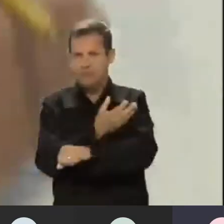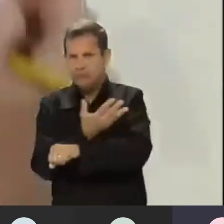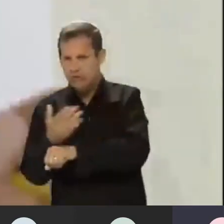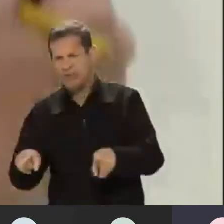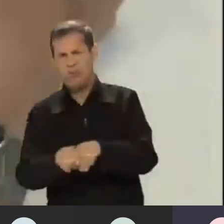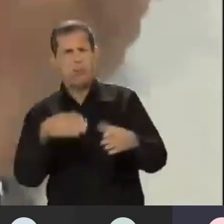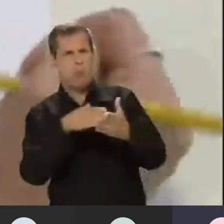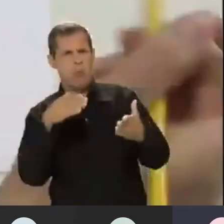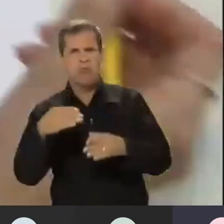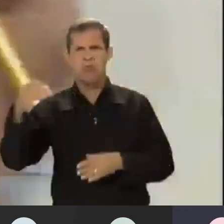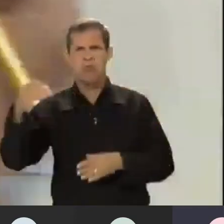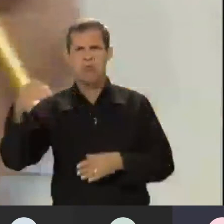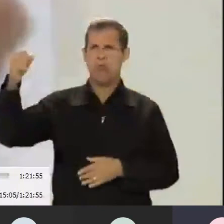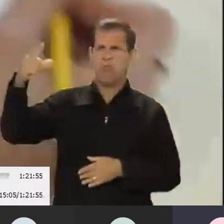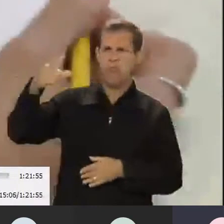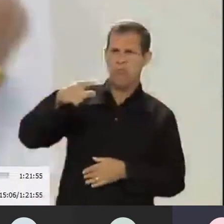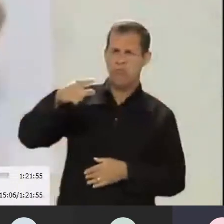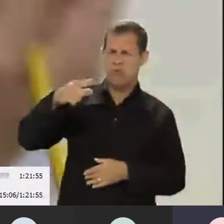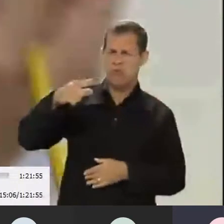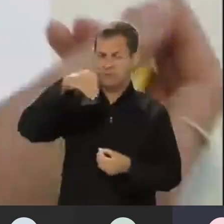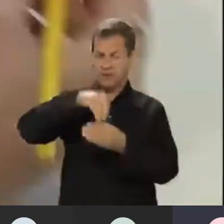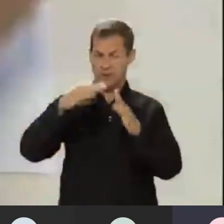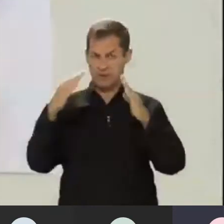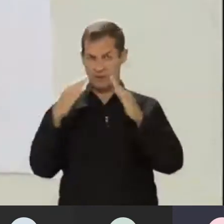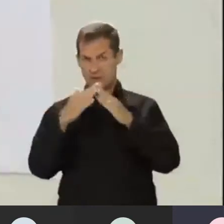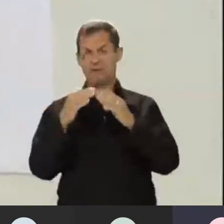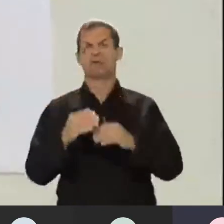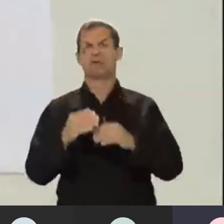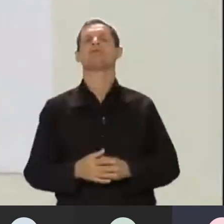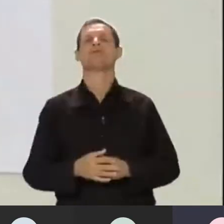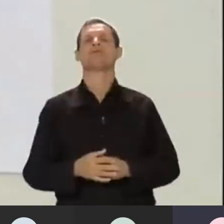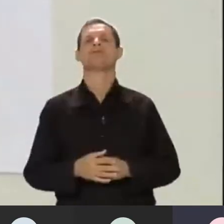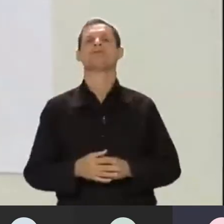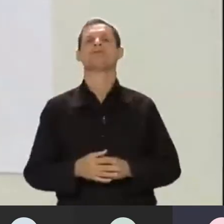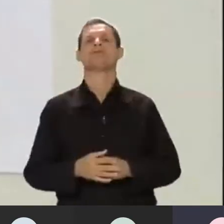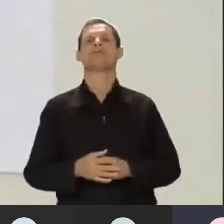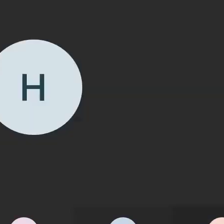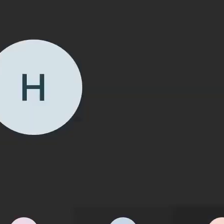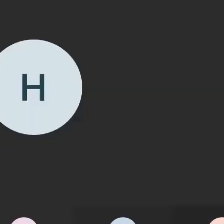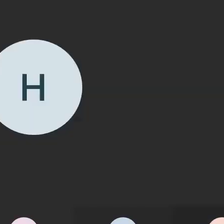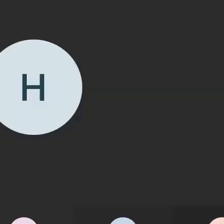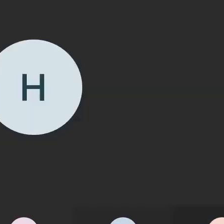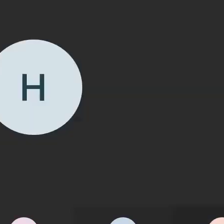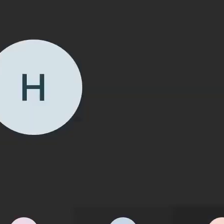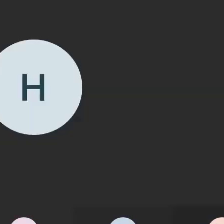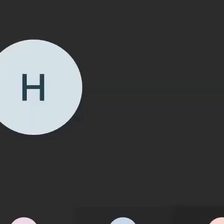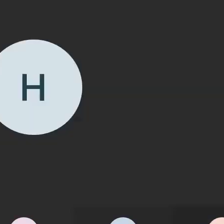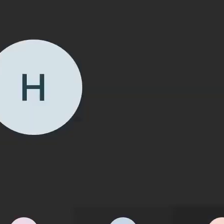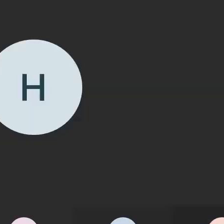que poderia bloquear essa parte da penetração do sol no meu ambiente interno.